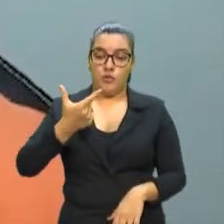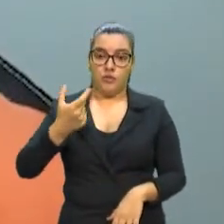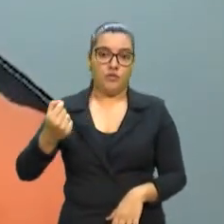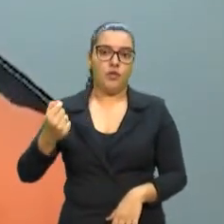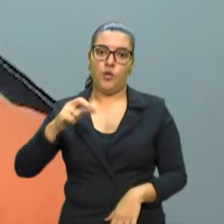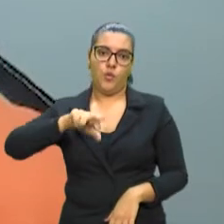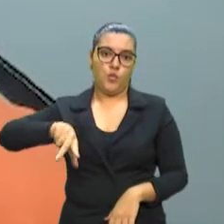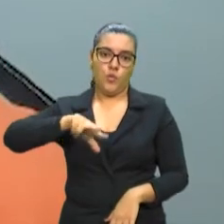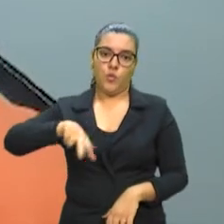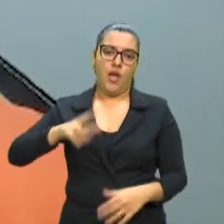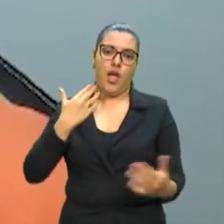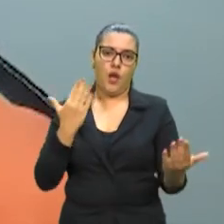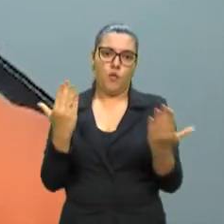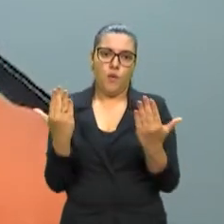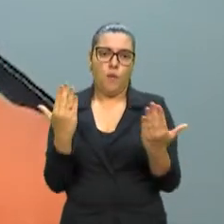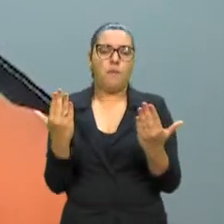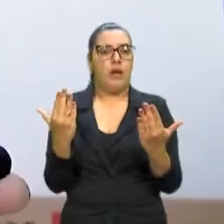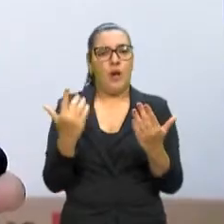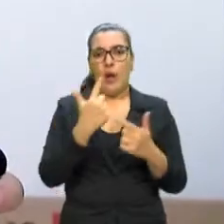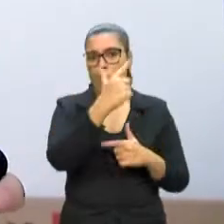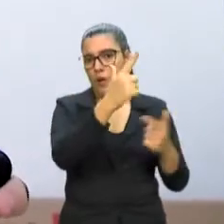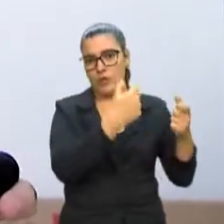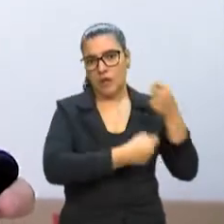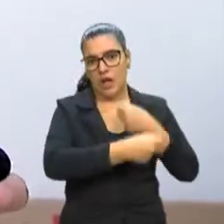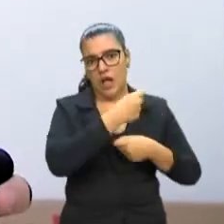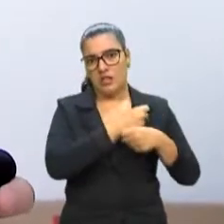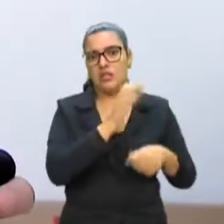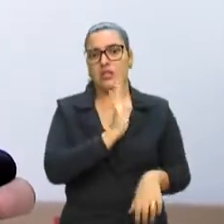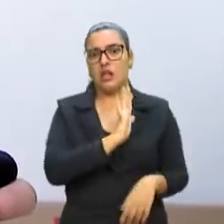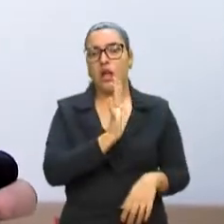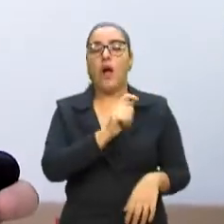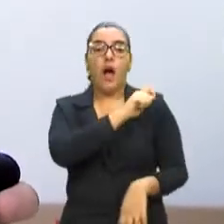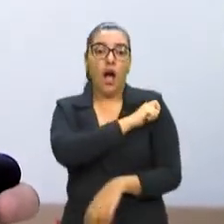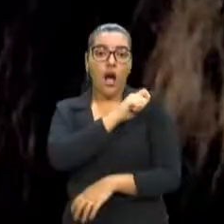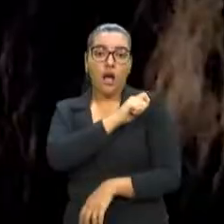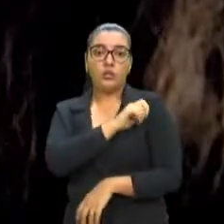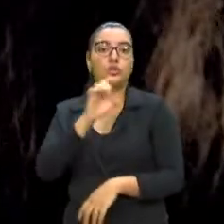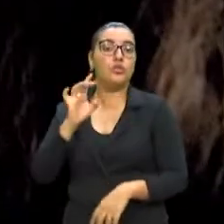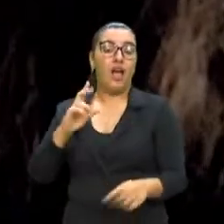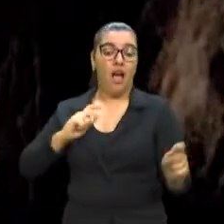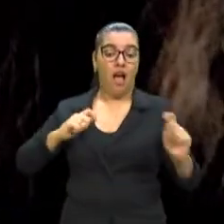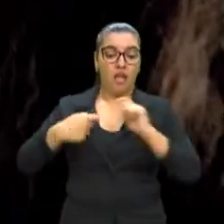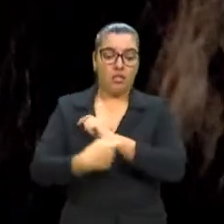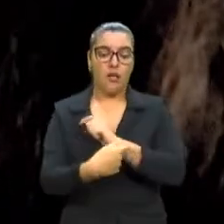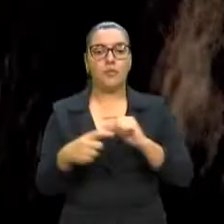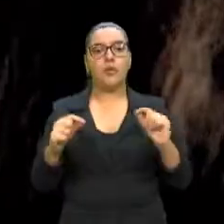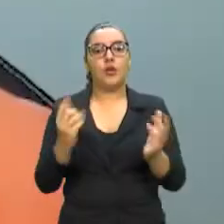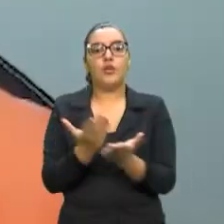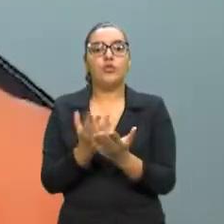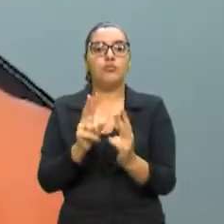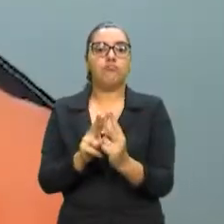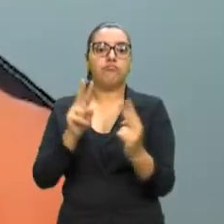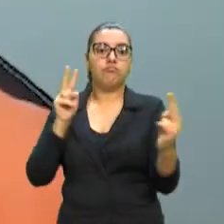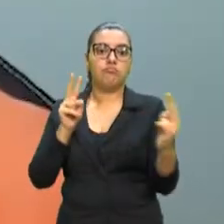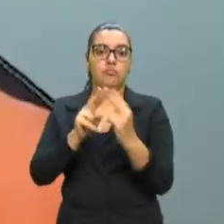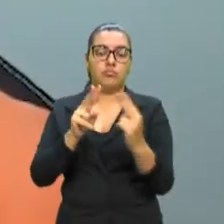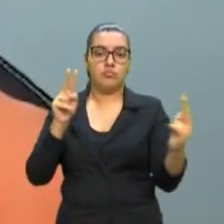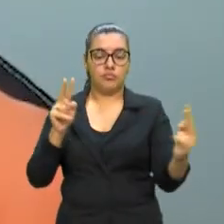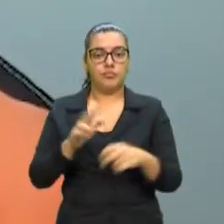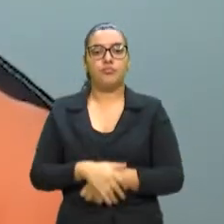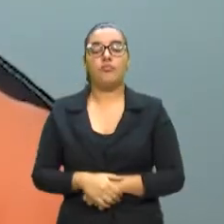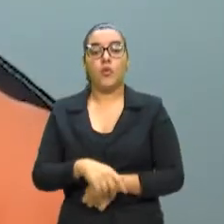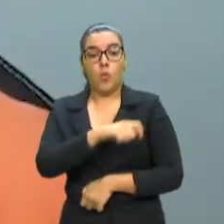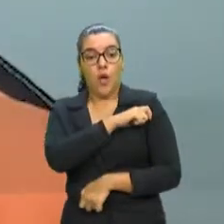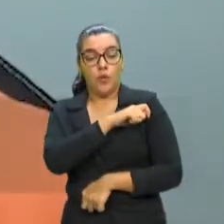ser comparado ao dos outros anos, já que os alunos tiveram que se adaptar ao estudo remoto. Os estudantes com